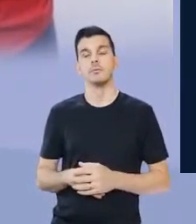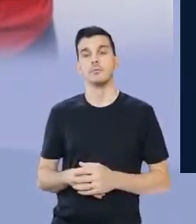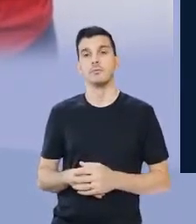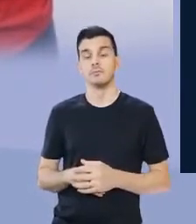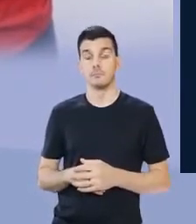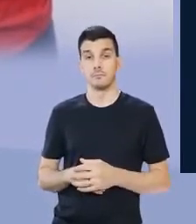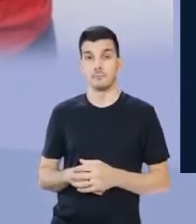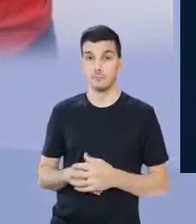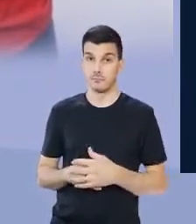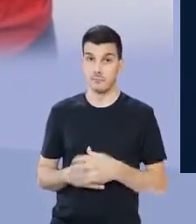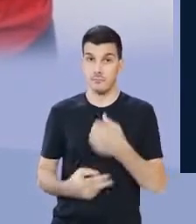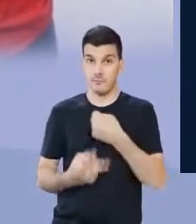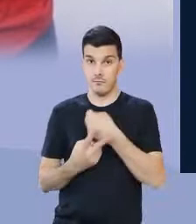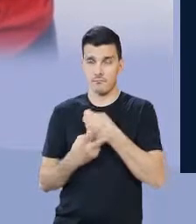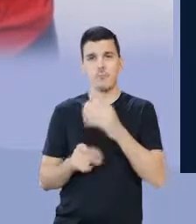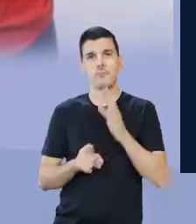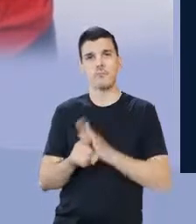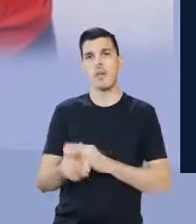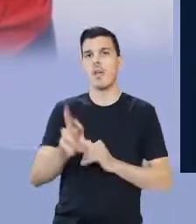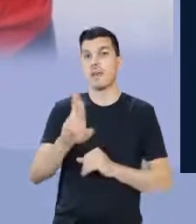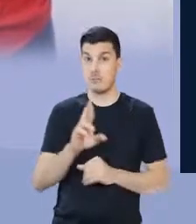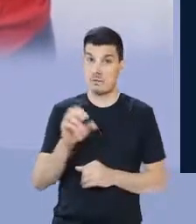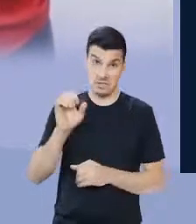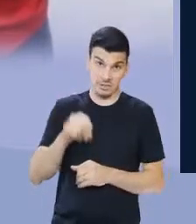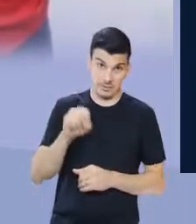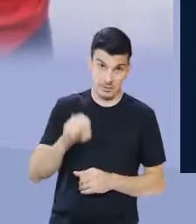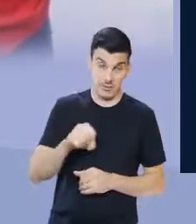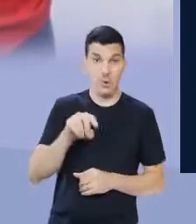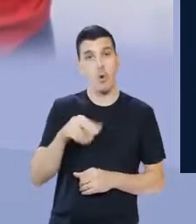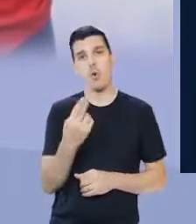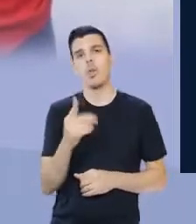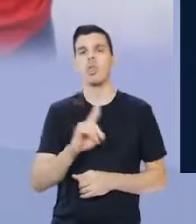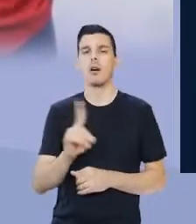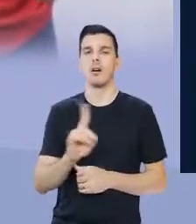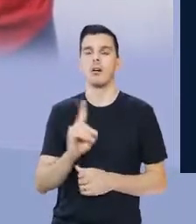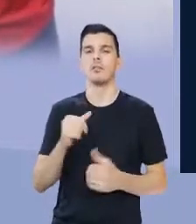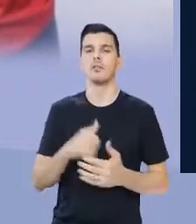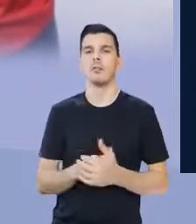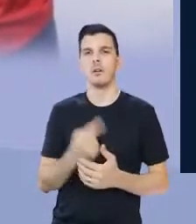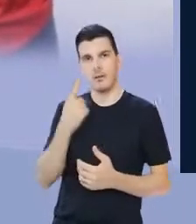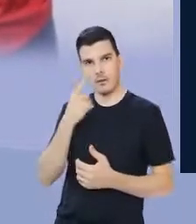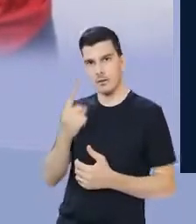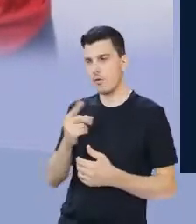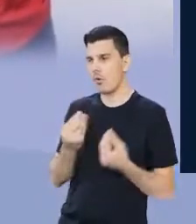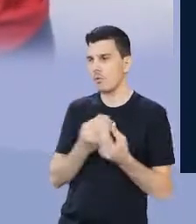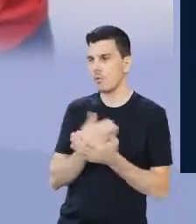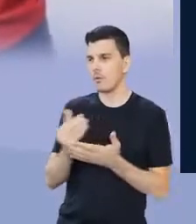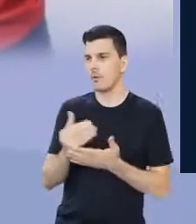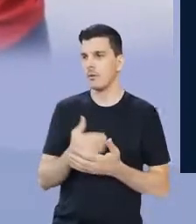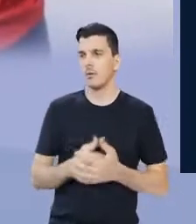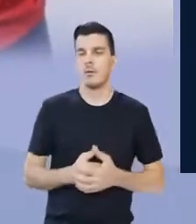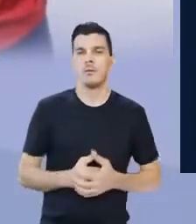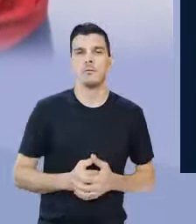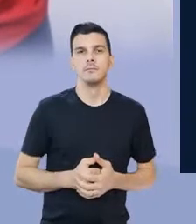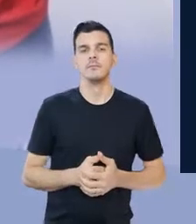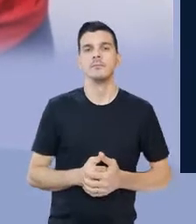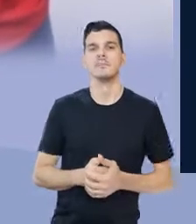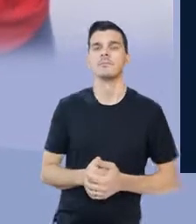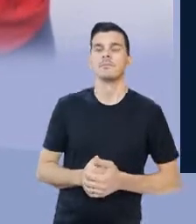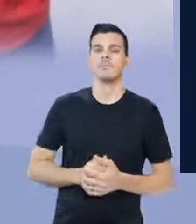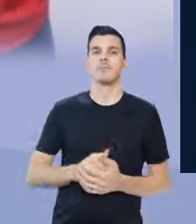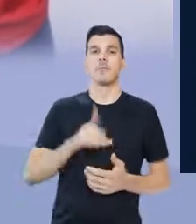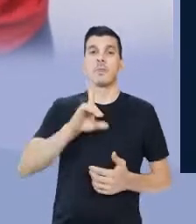verbos auxiliares, principalmente para perguntas que a resposta é sim ou não, olha lá como é que começa. Did you